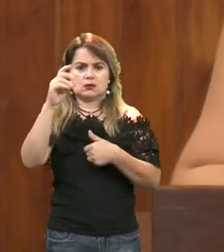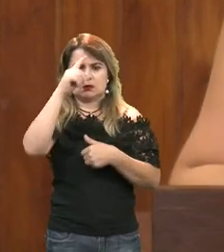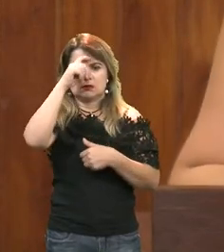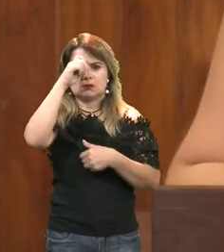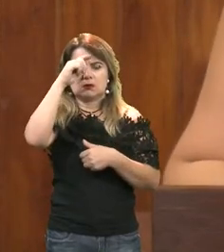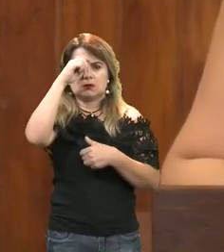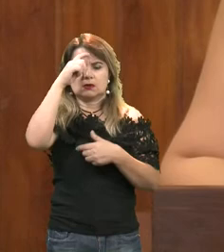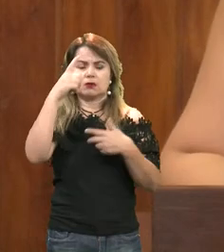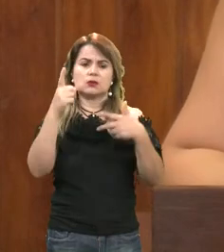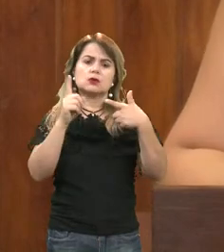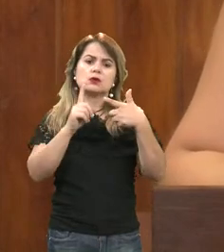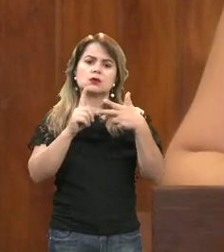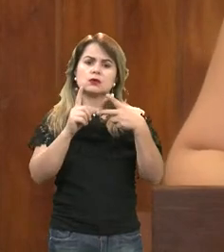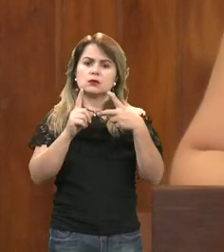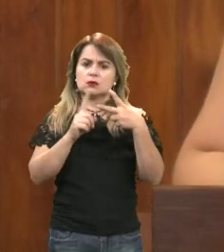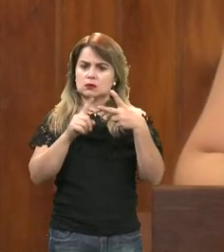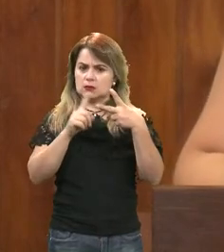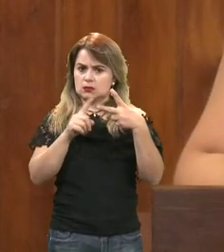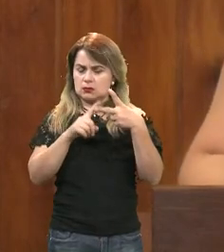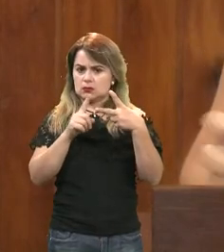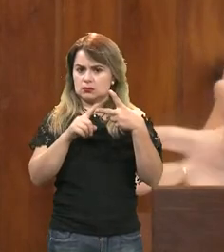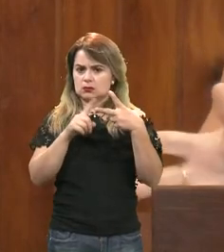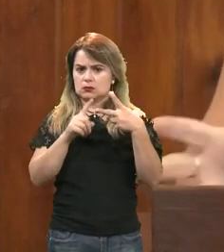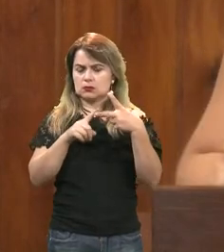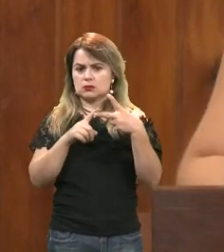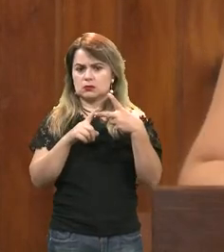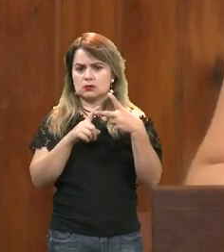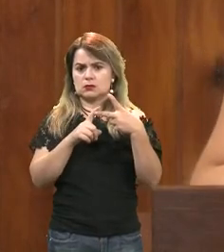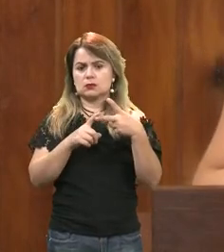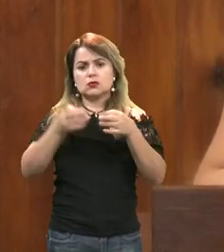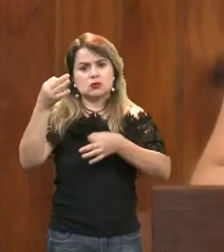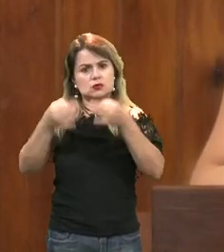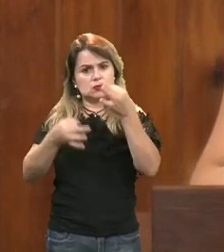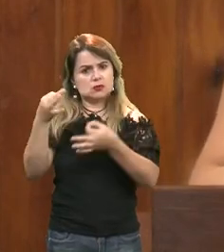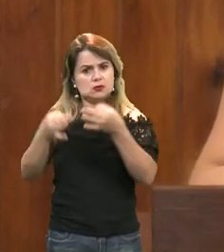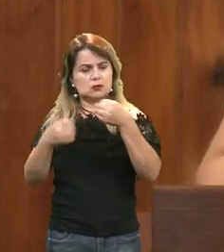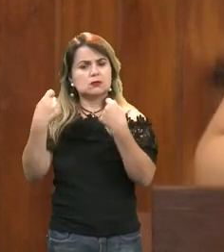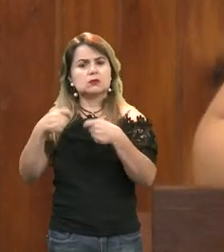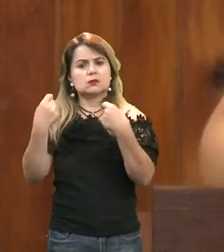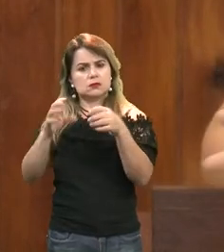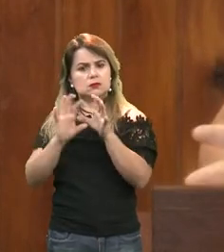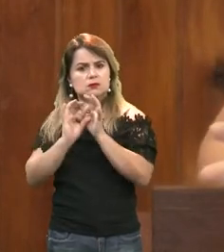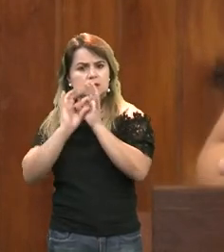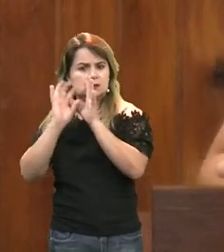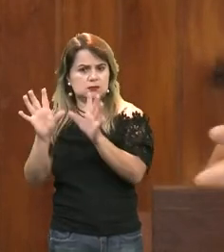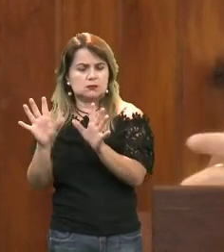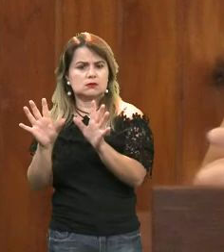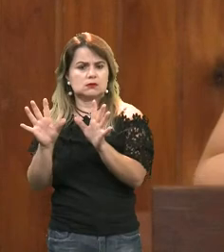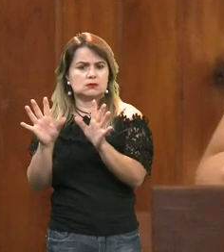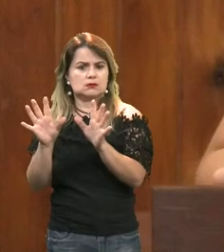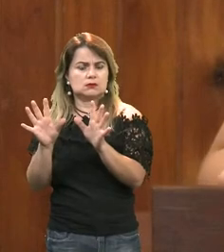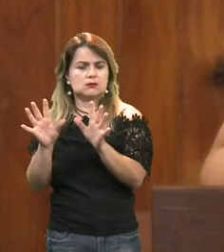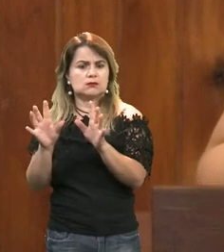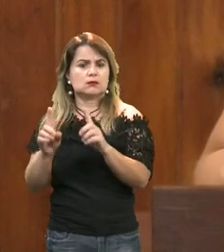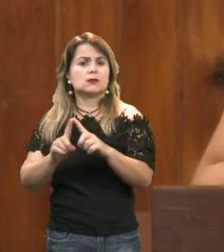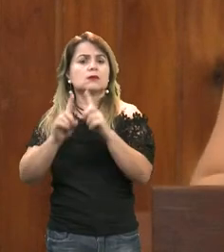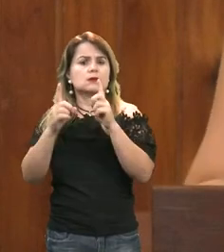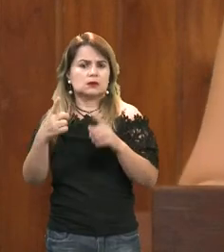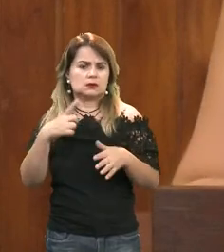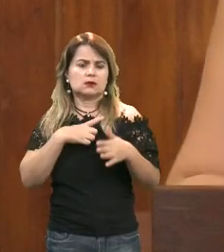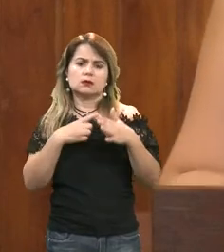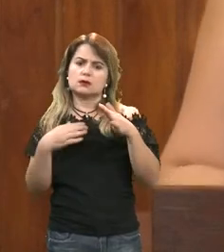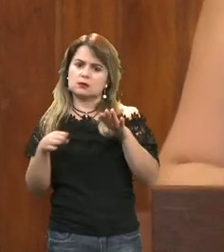A segunda é uma autorização judicial, âmbito civil. Só que ela tem também as suas